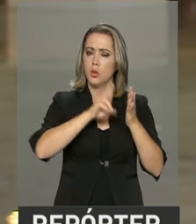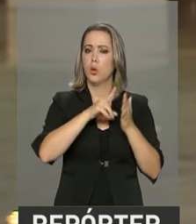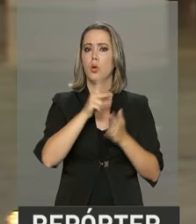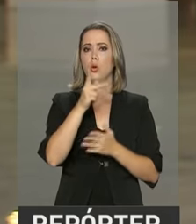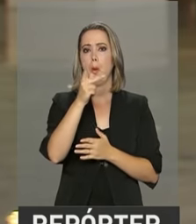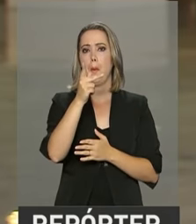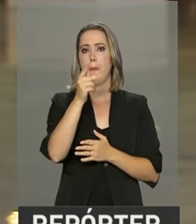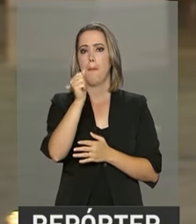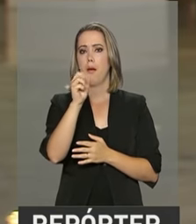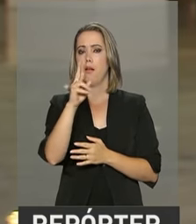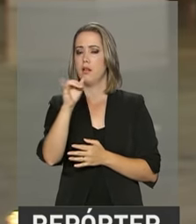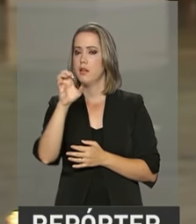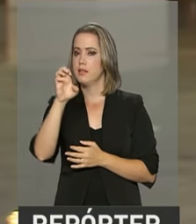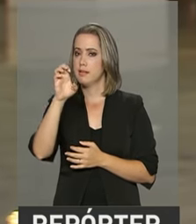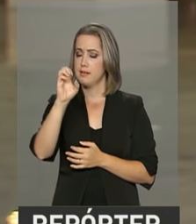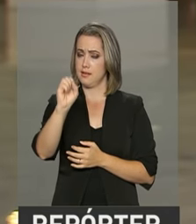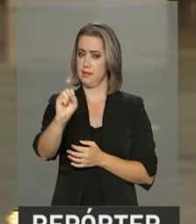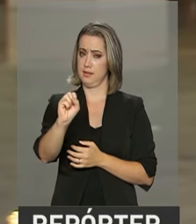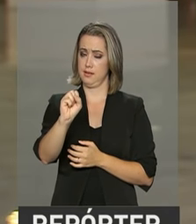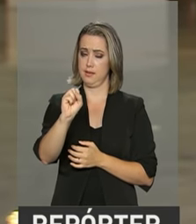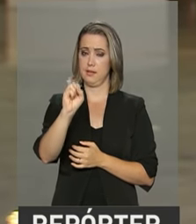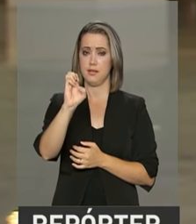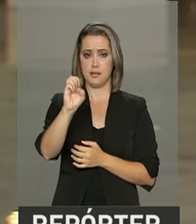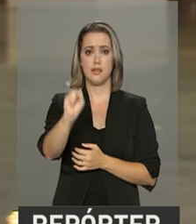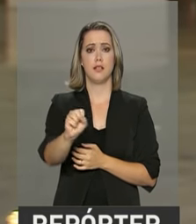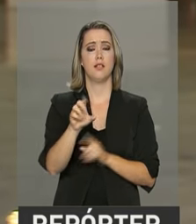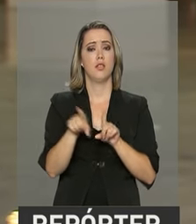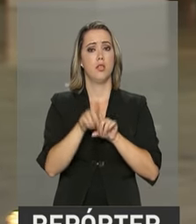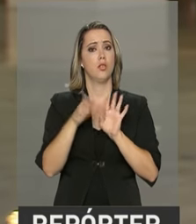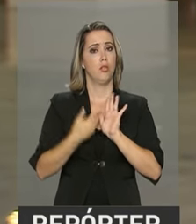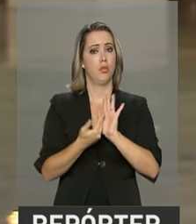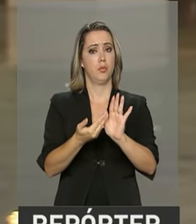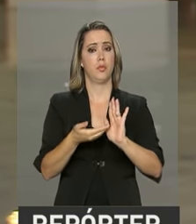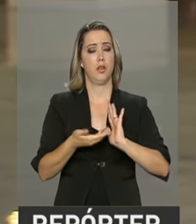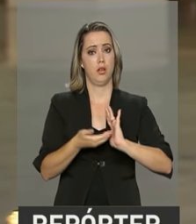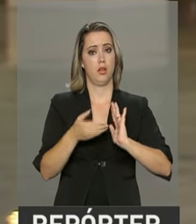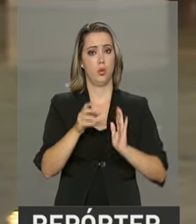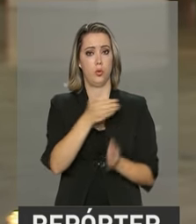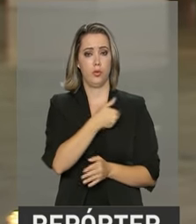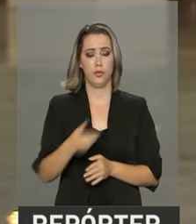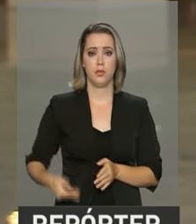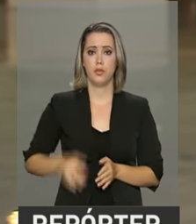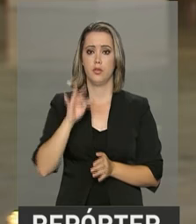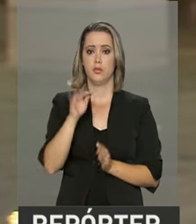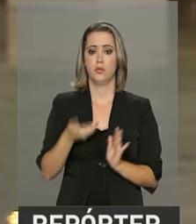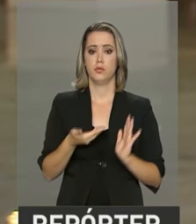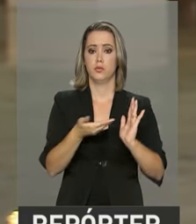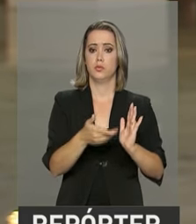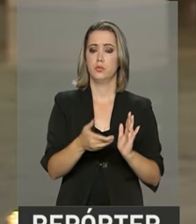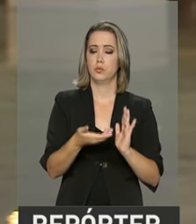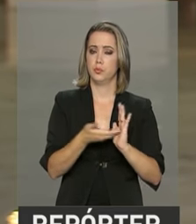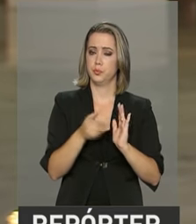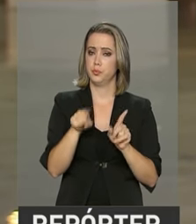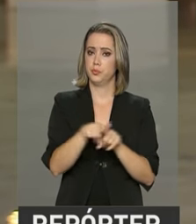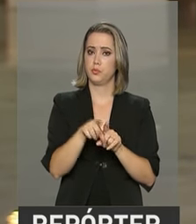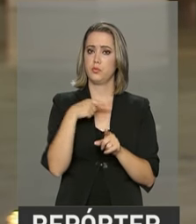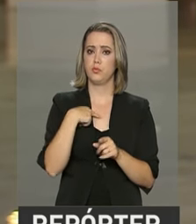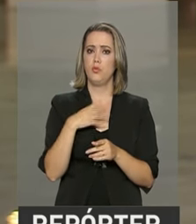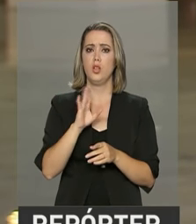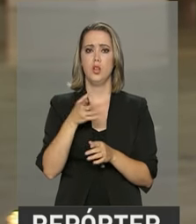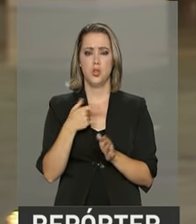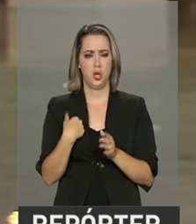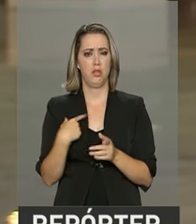Rogério Marinho. O texto foi encaminhado ao Legislativo pelo governo. Um pedido para a retirada do projeto de pauta chegou a